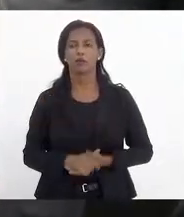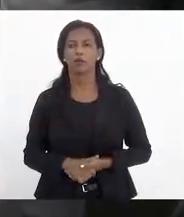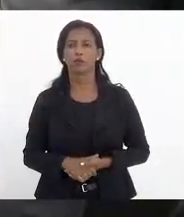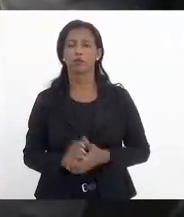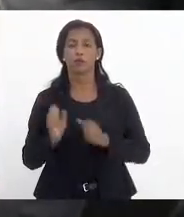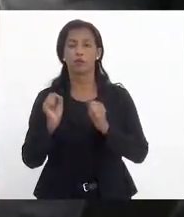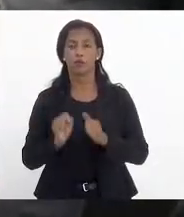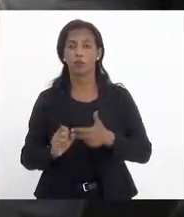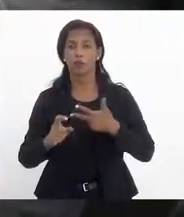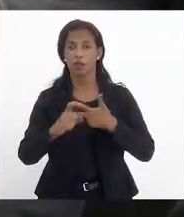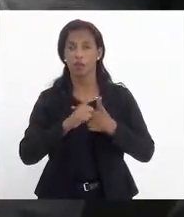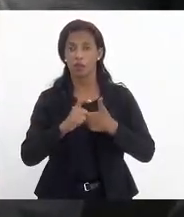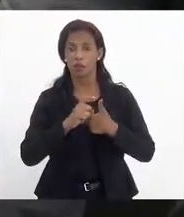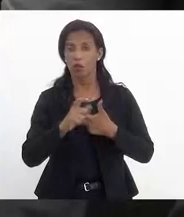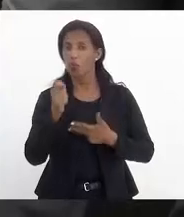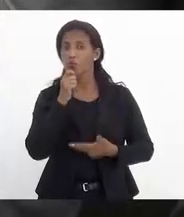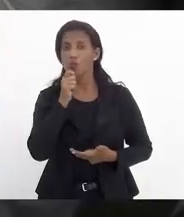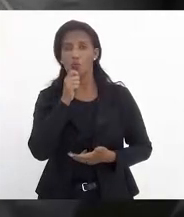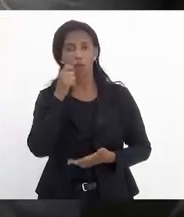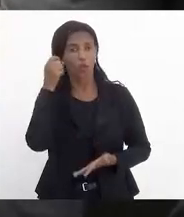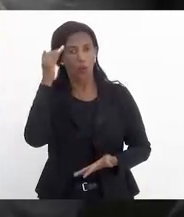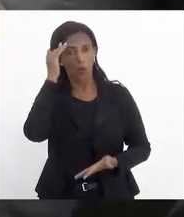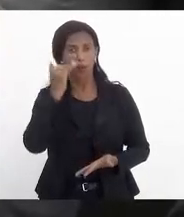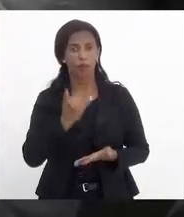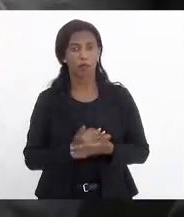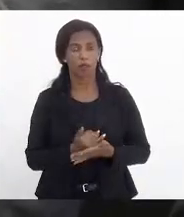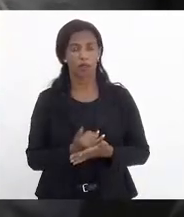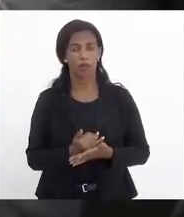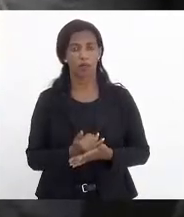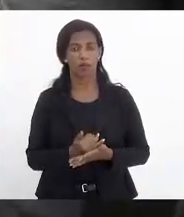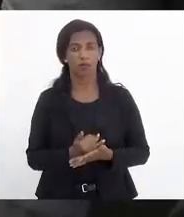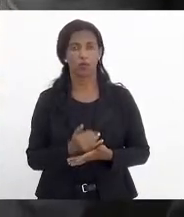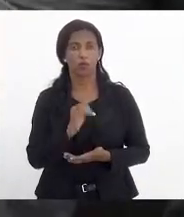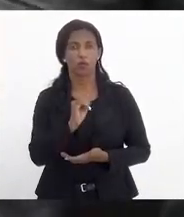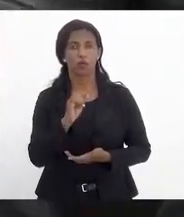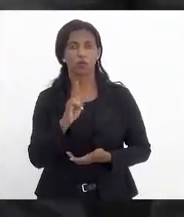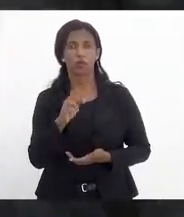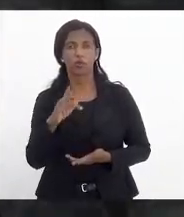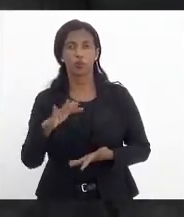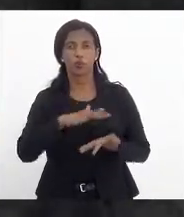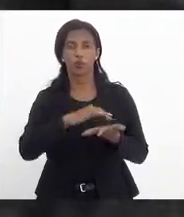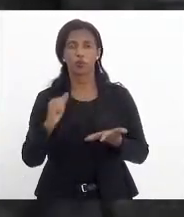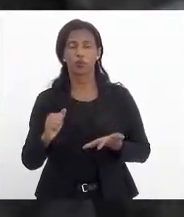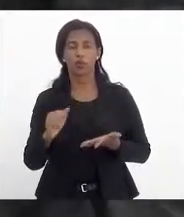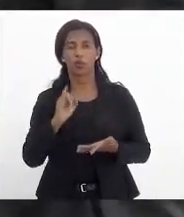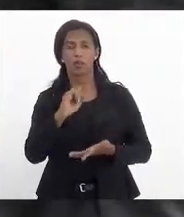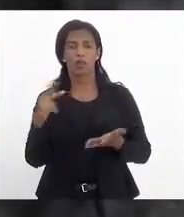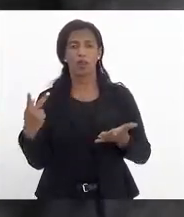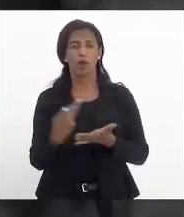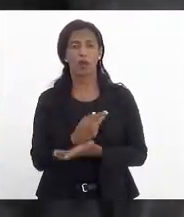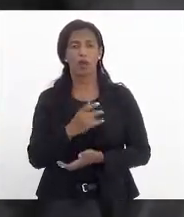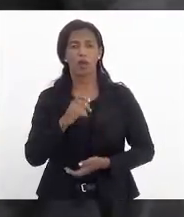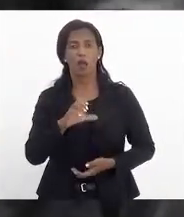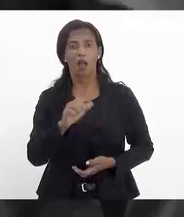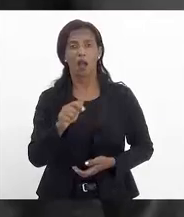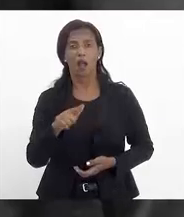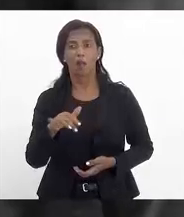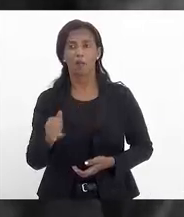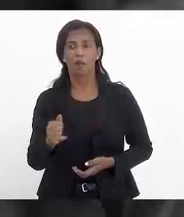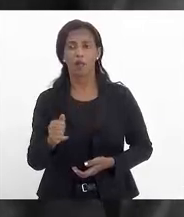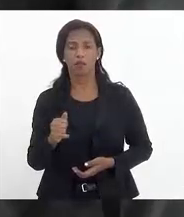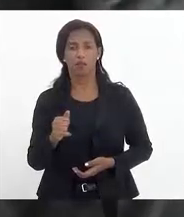Poder Executivo fica desobrigado a cumprir o disposto no caput nas hipóteses de calamidade pública financeira.